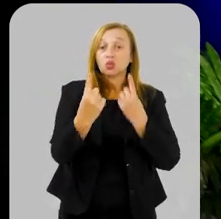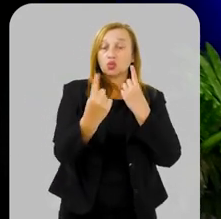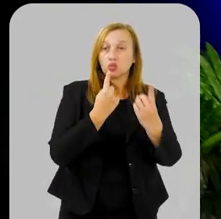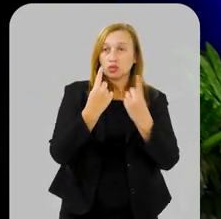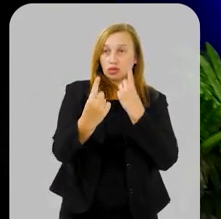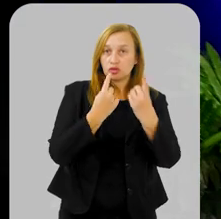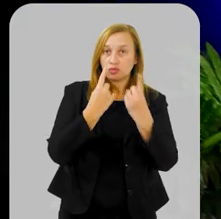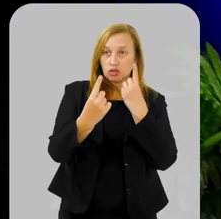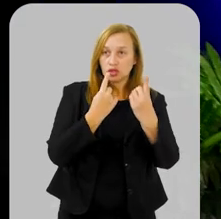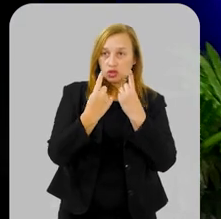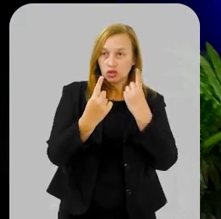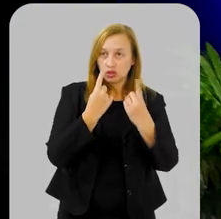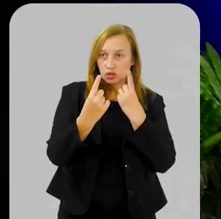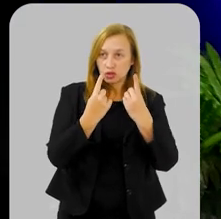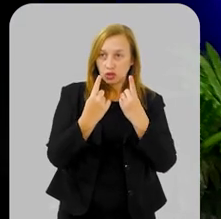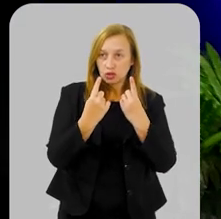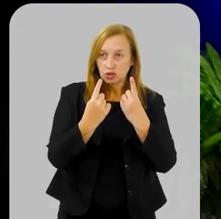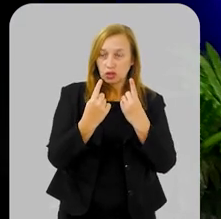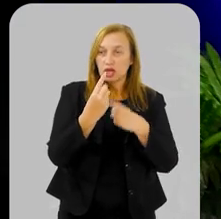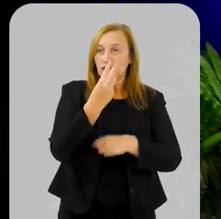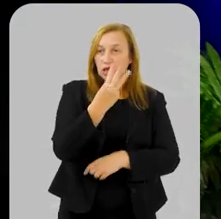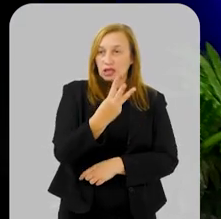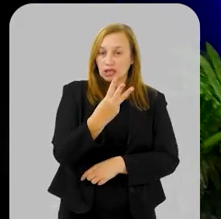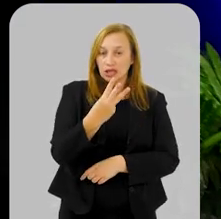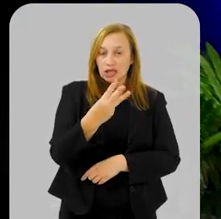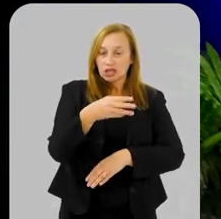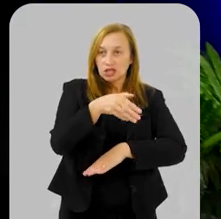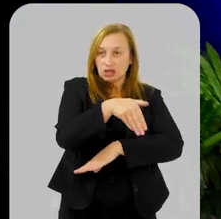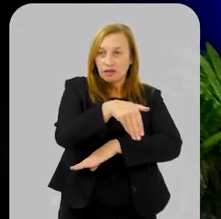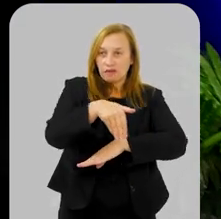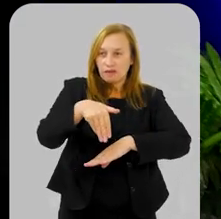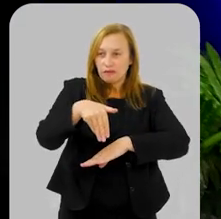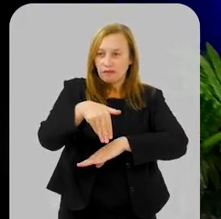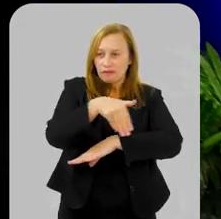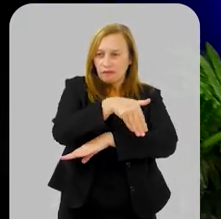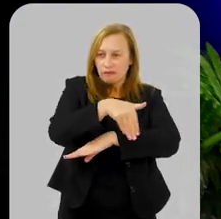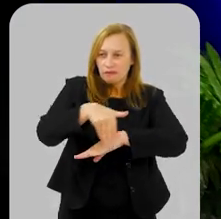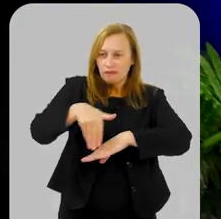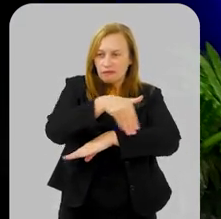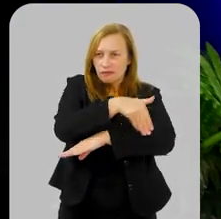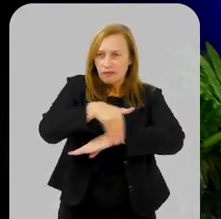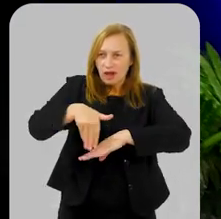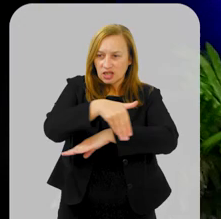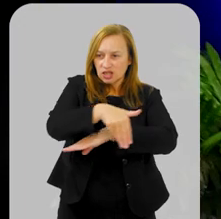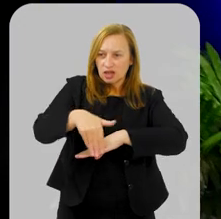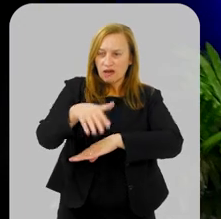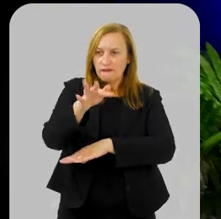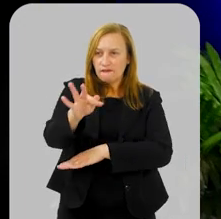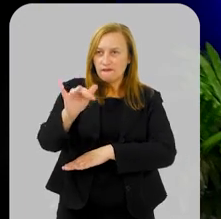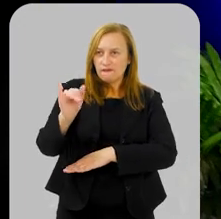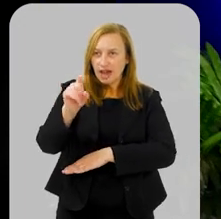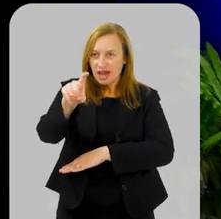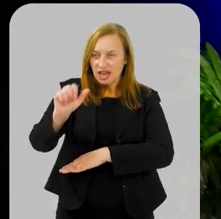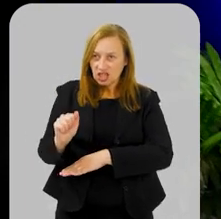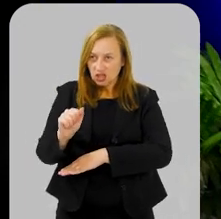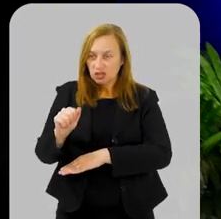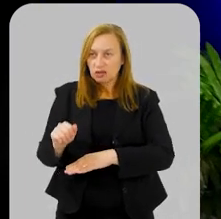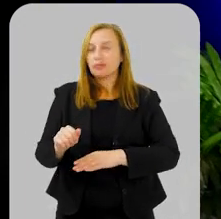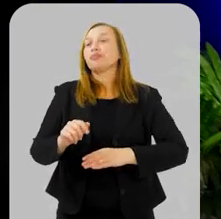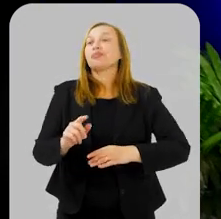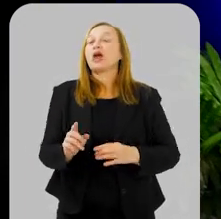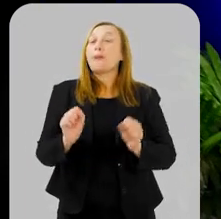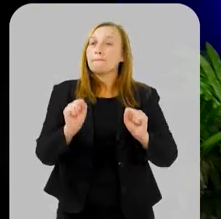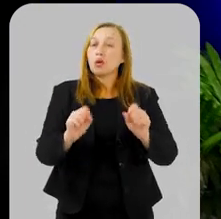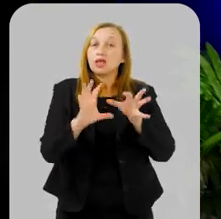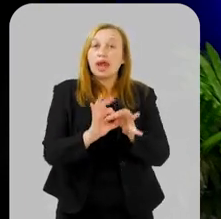duas pistas, cada pista com duas, três faixas. Uma lateral e a central. Pode deixar a